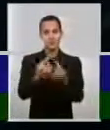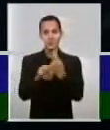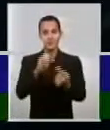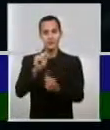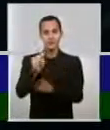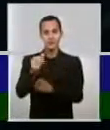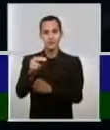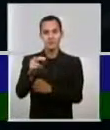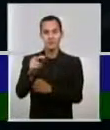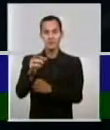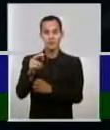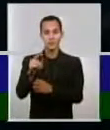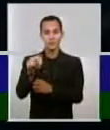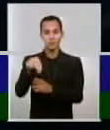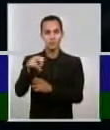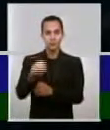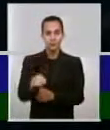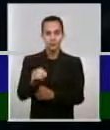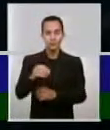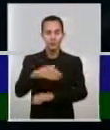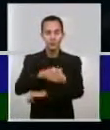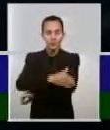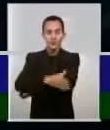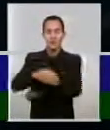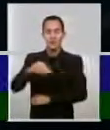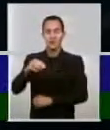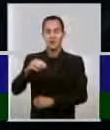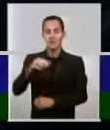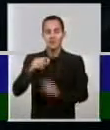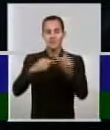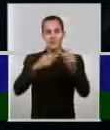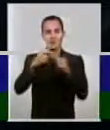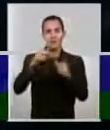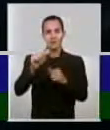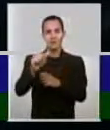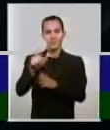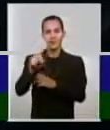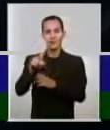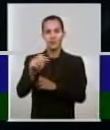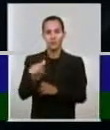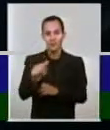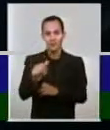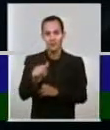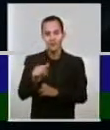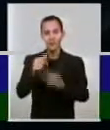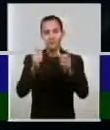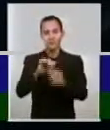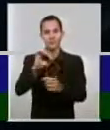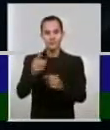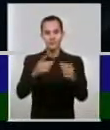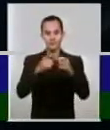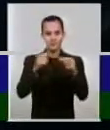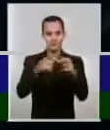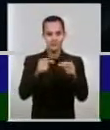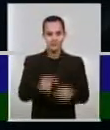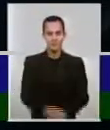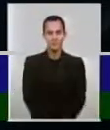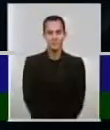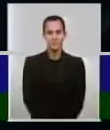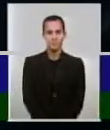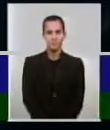com Estrela d'Alva e Rua Saturno com Rua Mercúrio e Rua Mercúrio, ao lado do 460, Baixo Jardim Brasília,